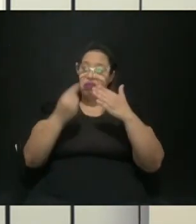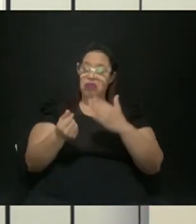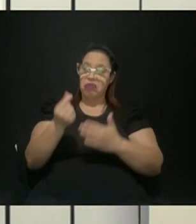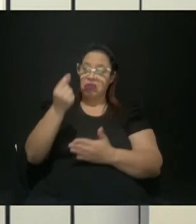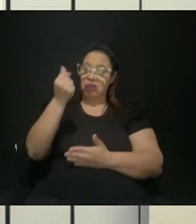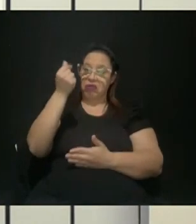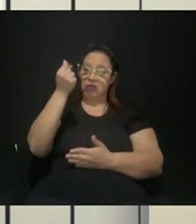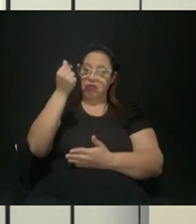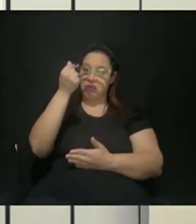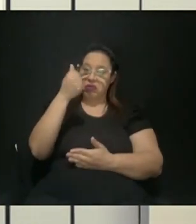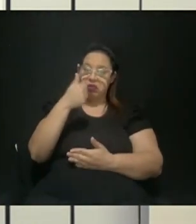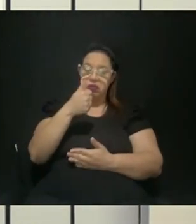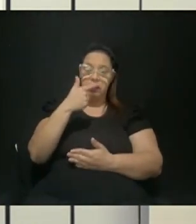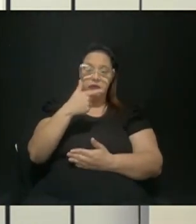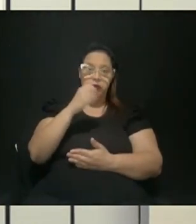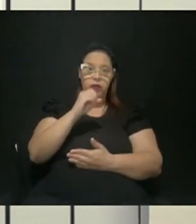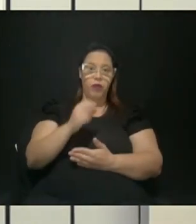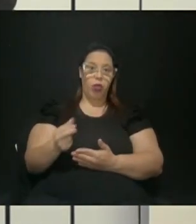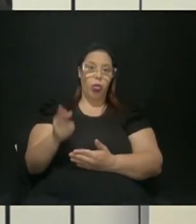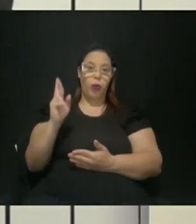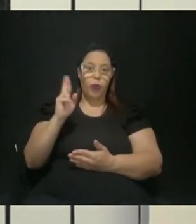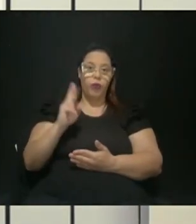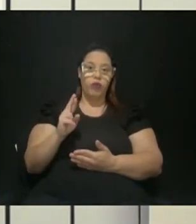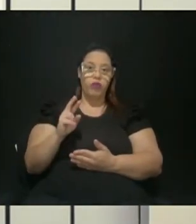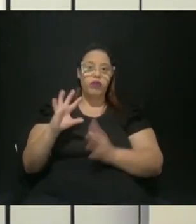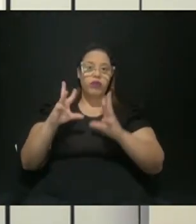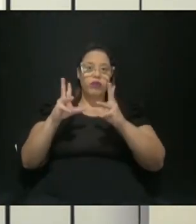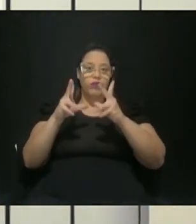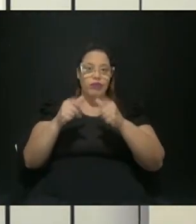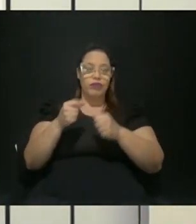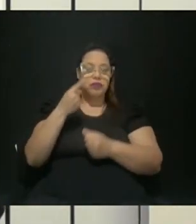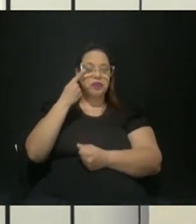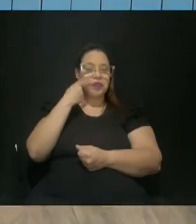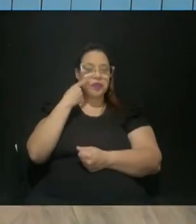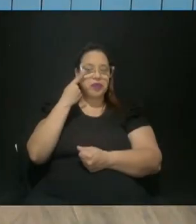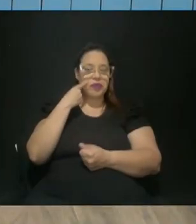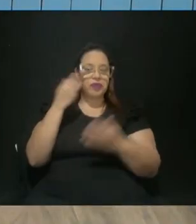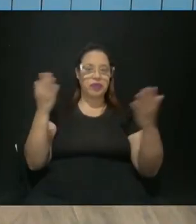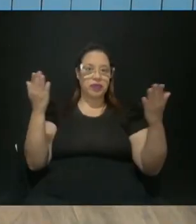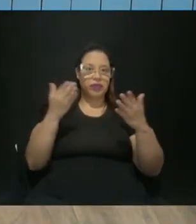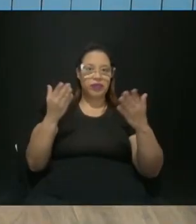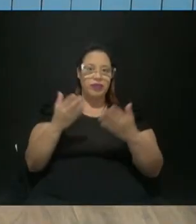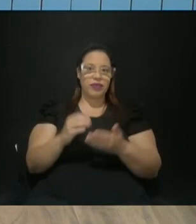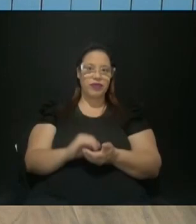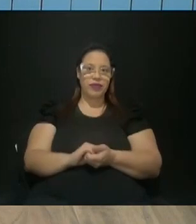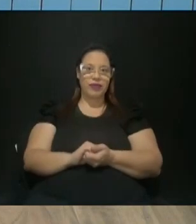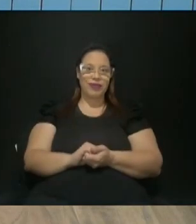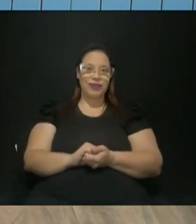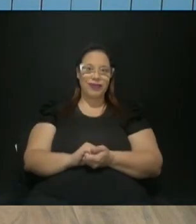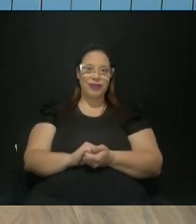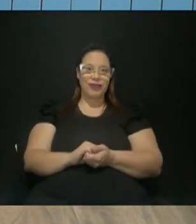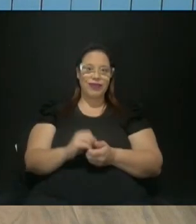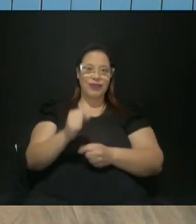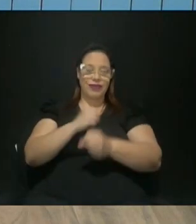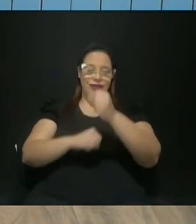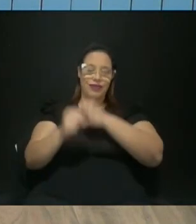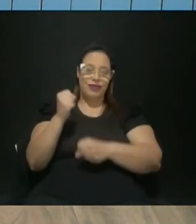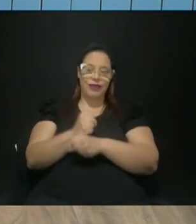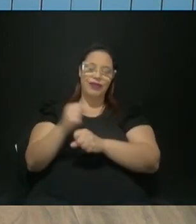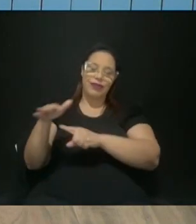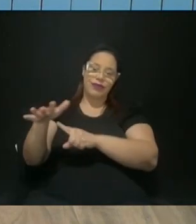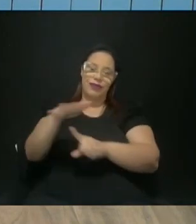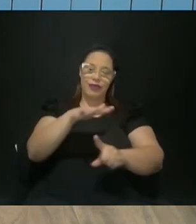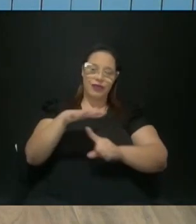120 bilhões de dólares. Tudo isso você confere a partir de agora. É o nosso quadro Giro Ambiental da